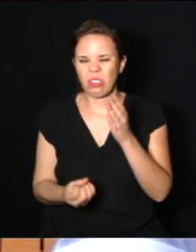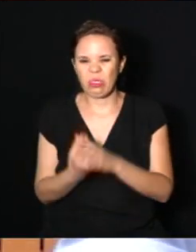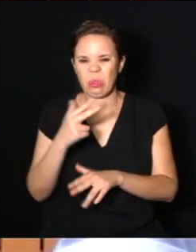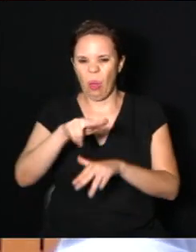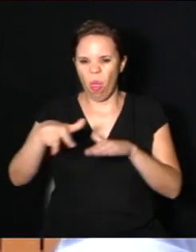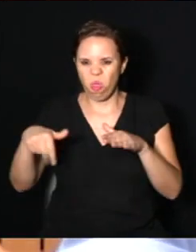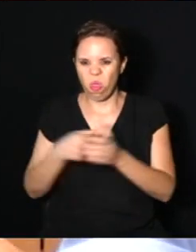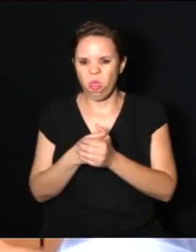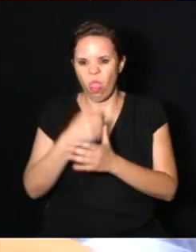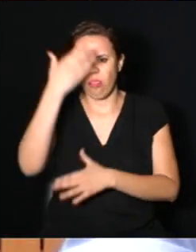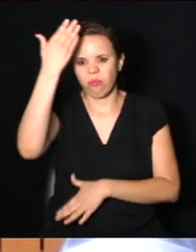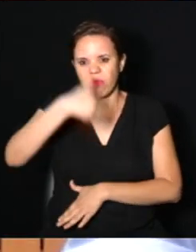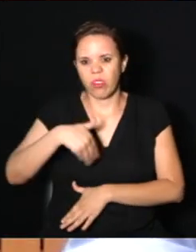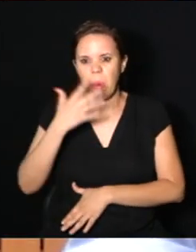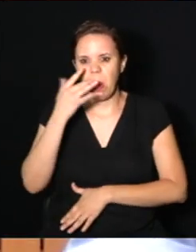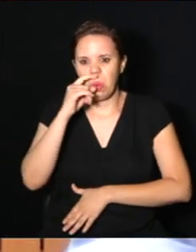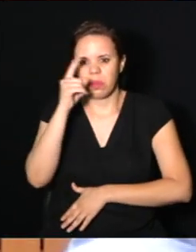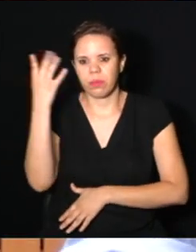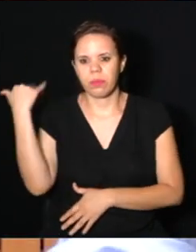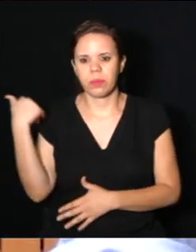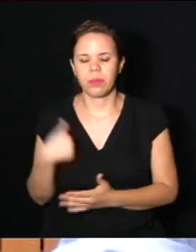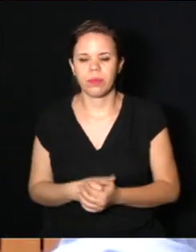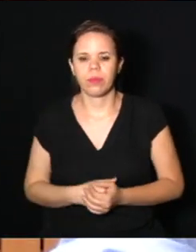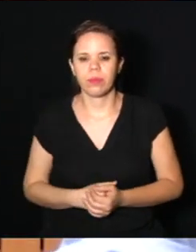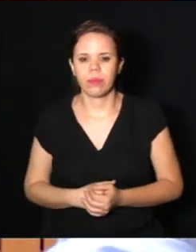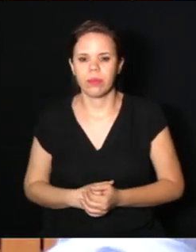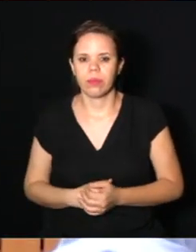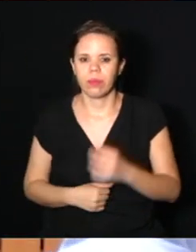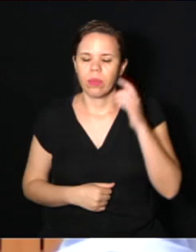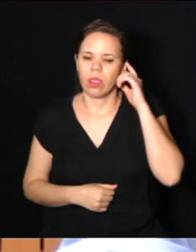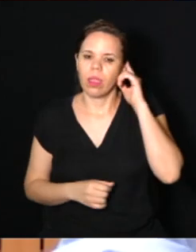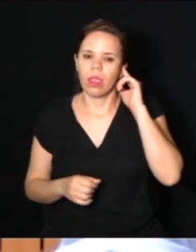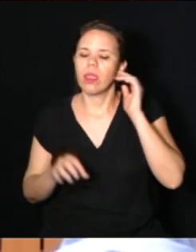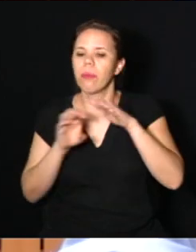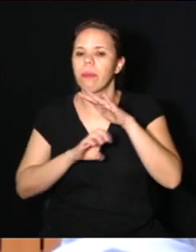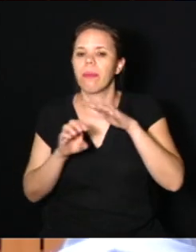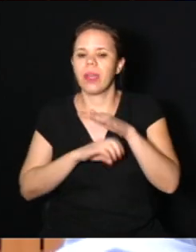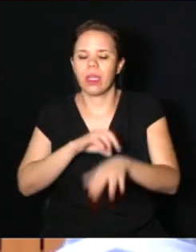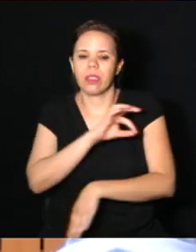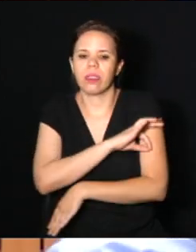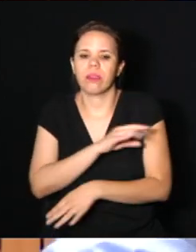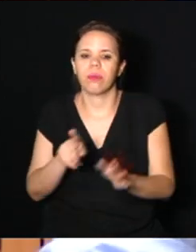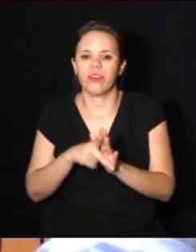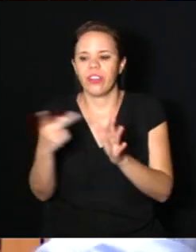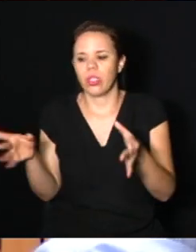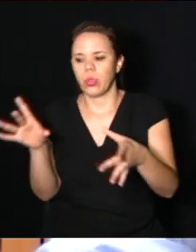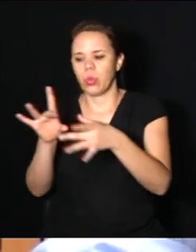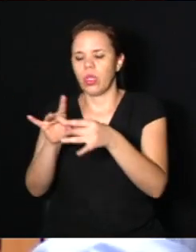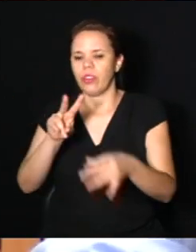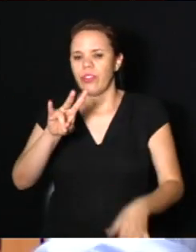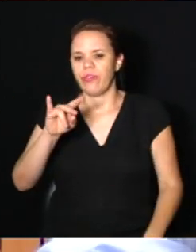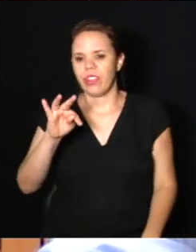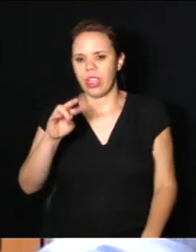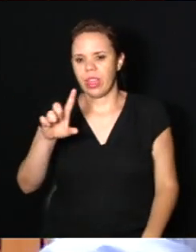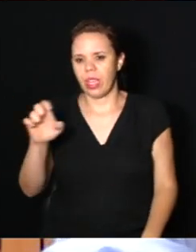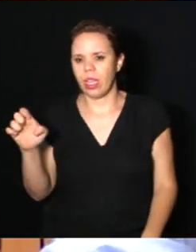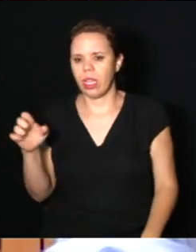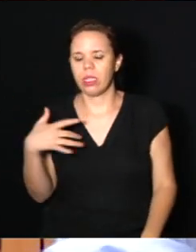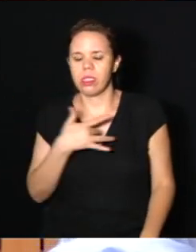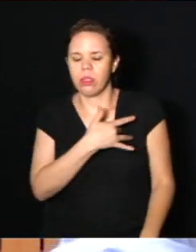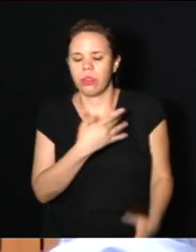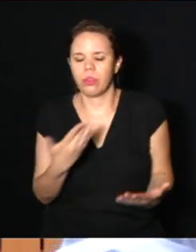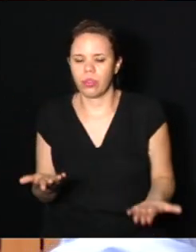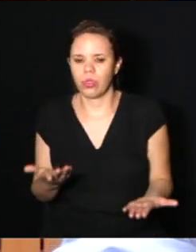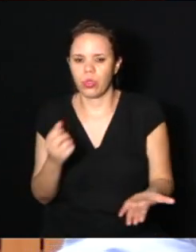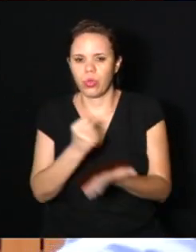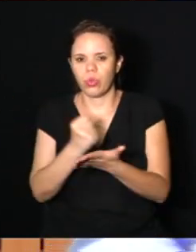foi revelada na OS Vitale Saúde, na Prefeitura Municipal de Campinas, né, o